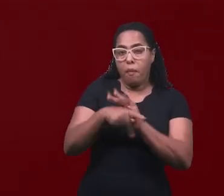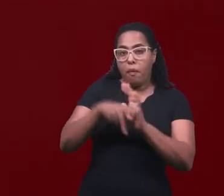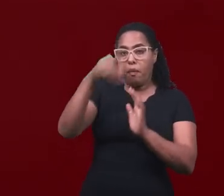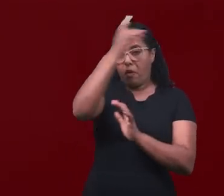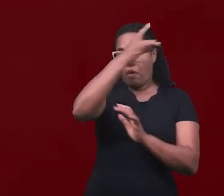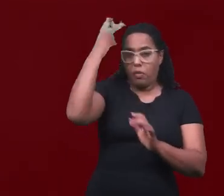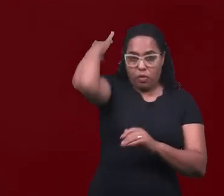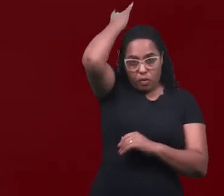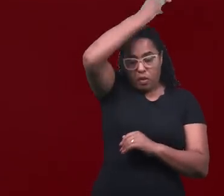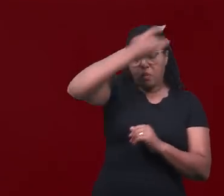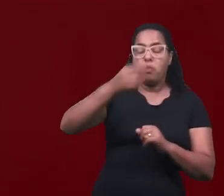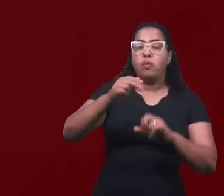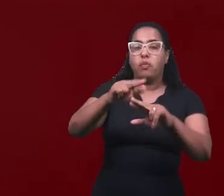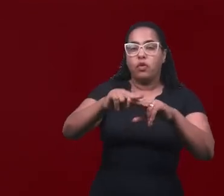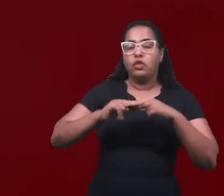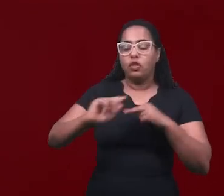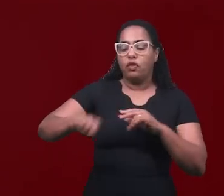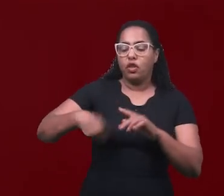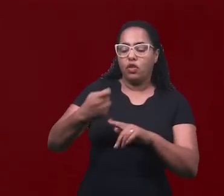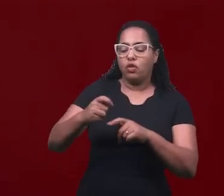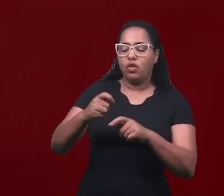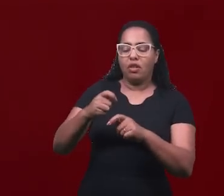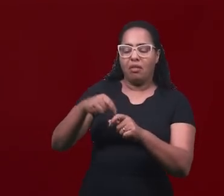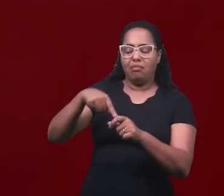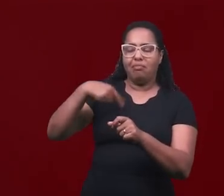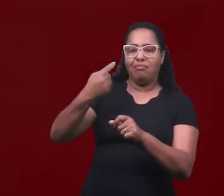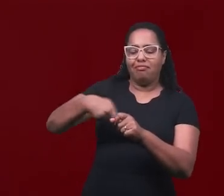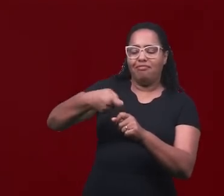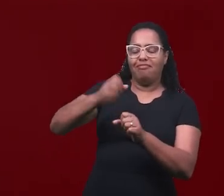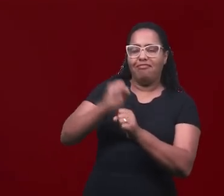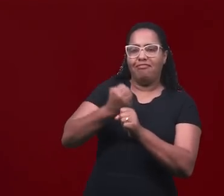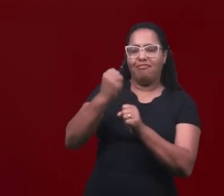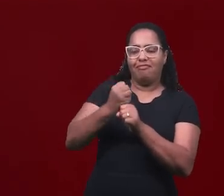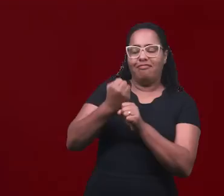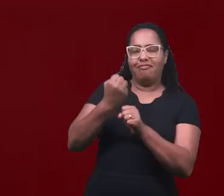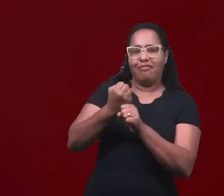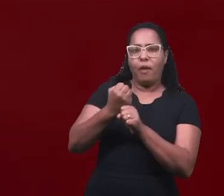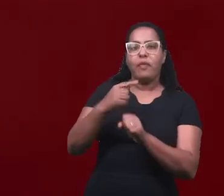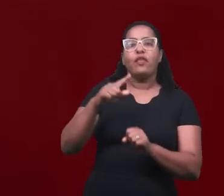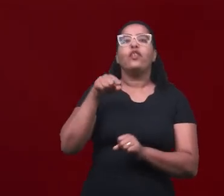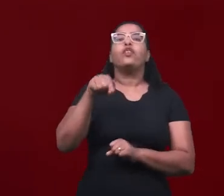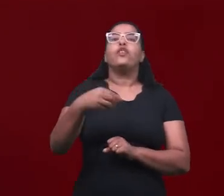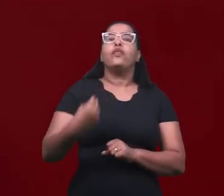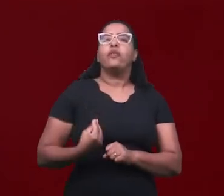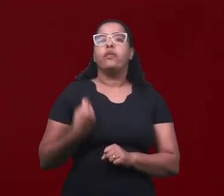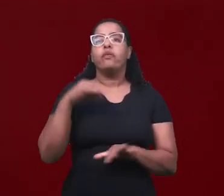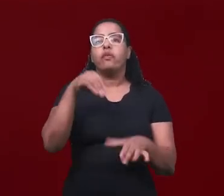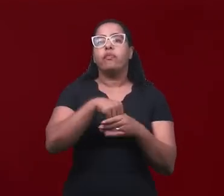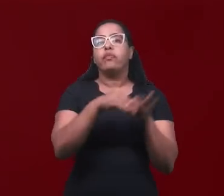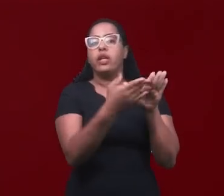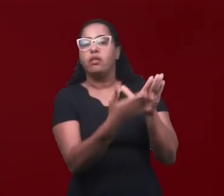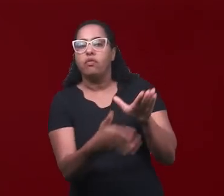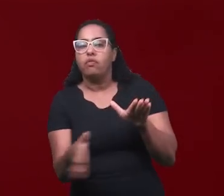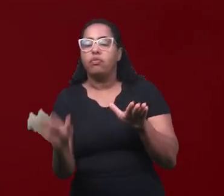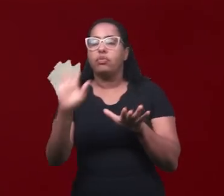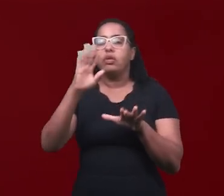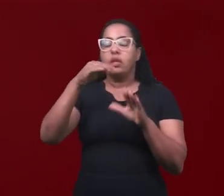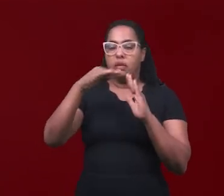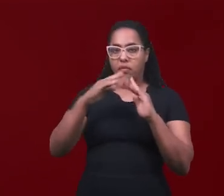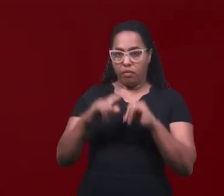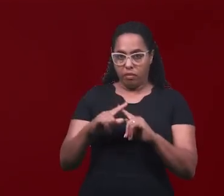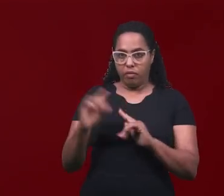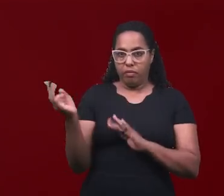Por isso que a gente utiliza essa expressão quando se refere àquilo que vivemos dentro do dia a dia da Igreja